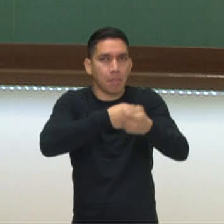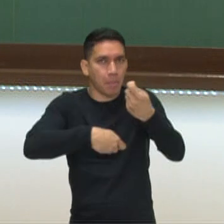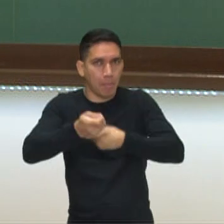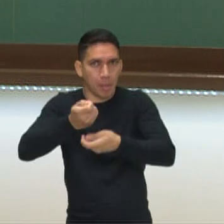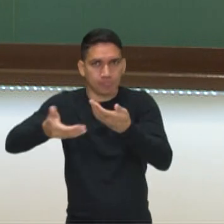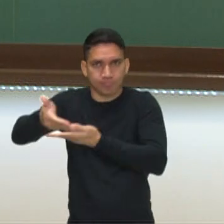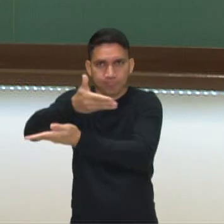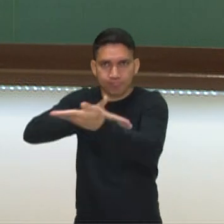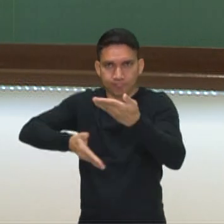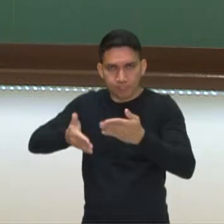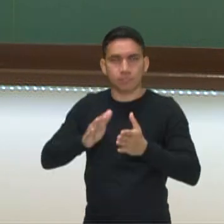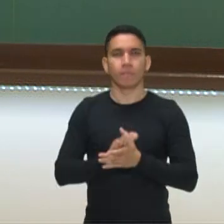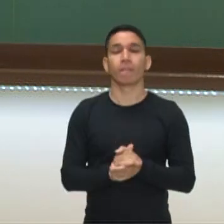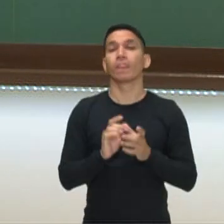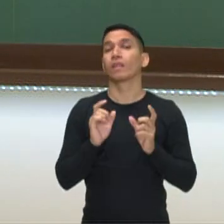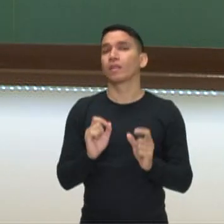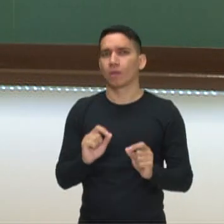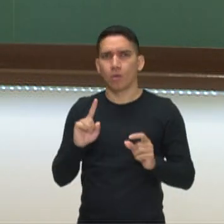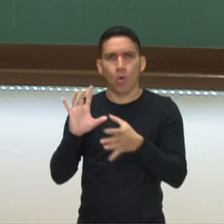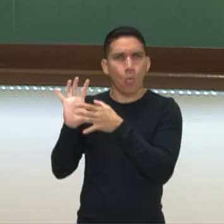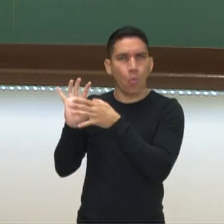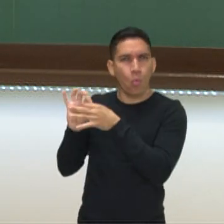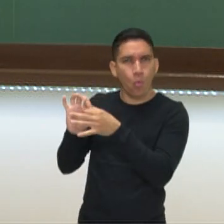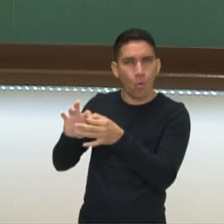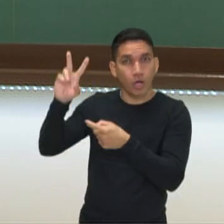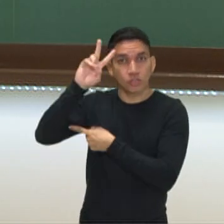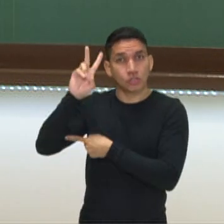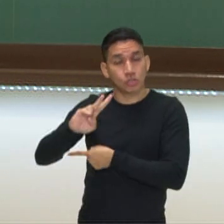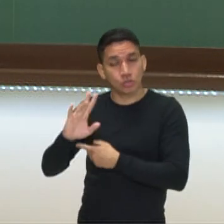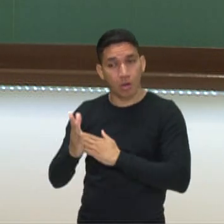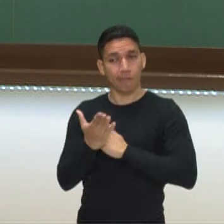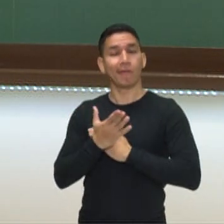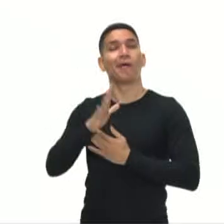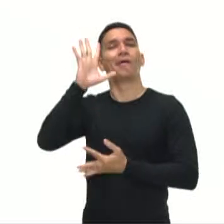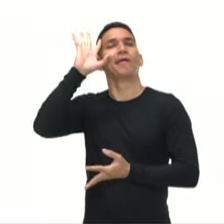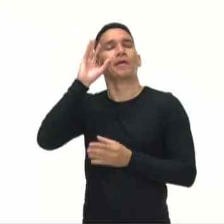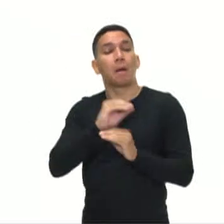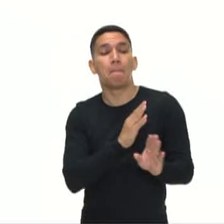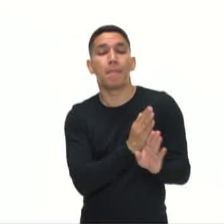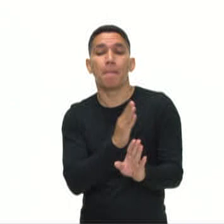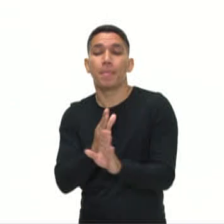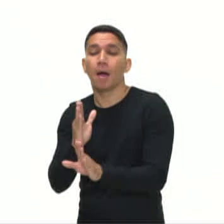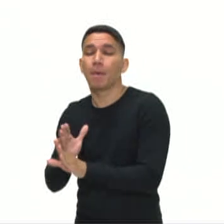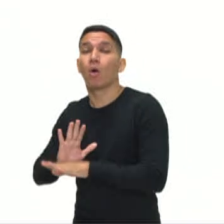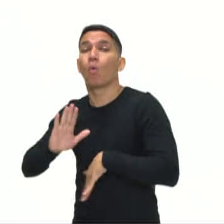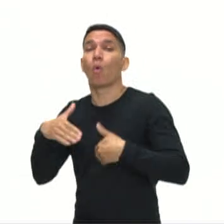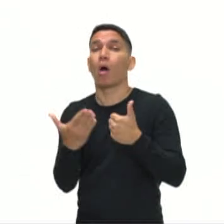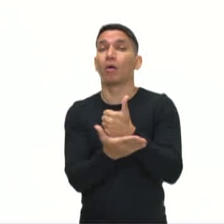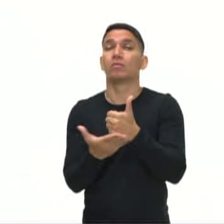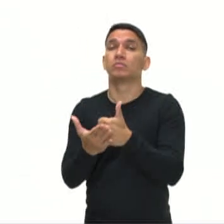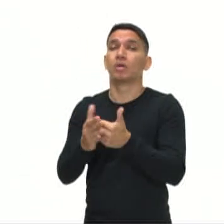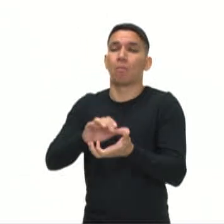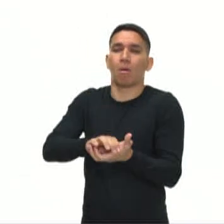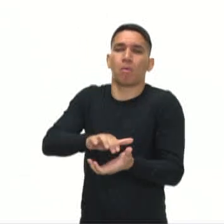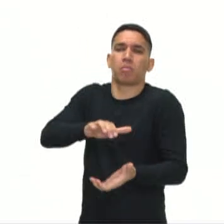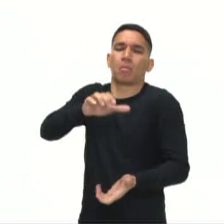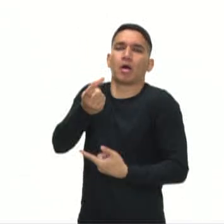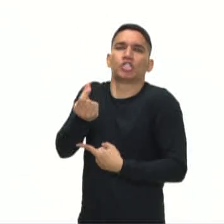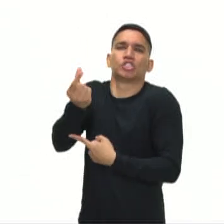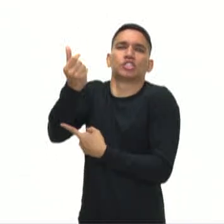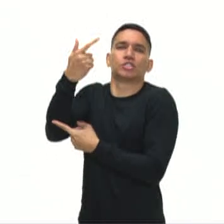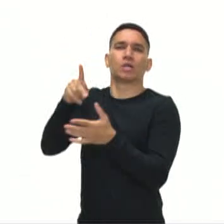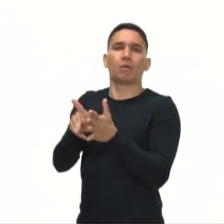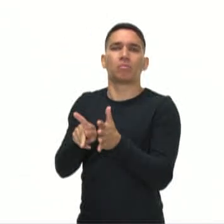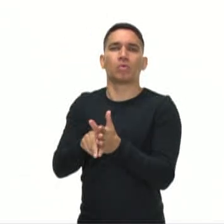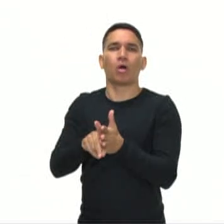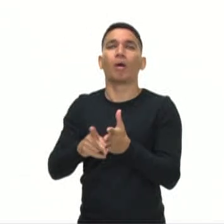né? O contexto histórico nos permite identificar as bases do acúmulo de riquezas materiais defendido pelo